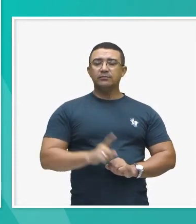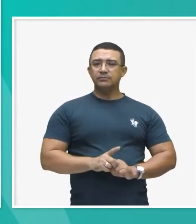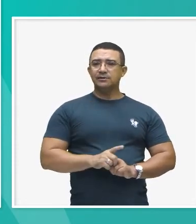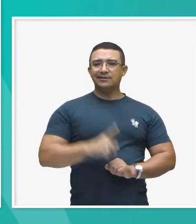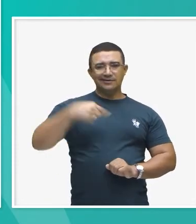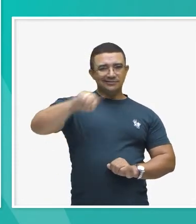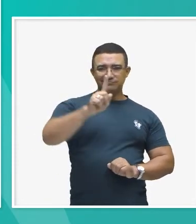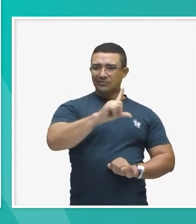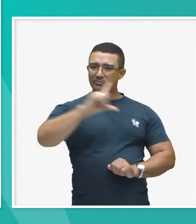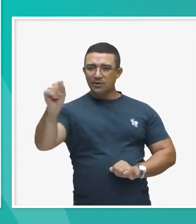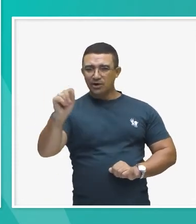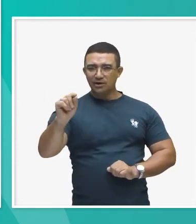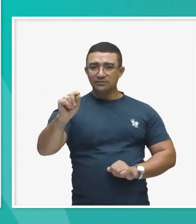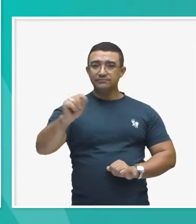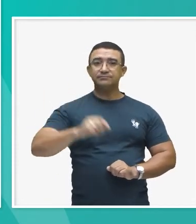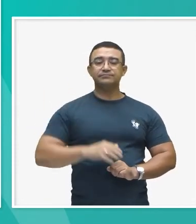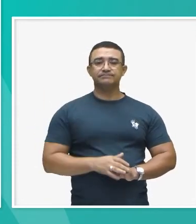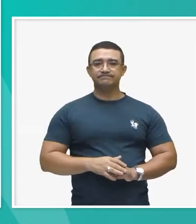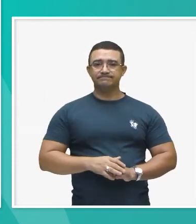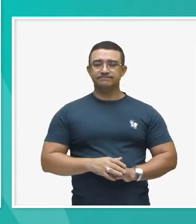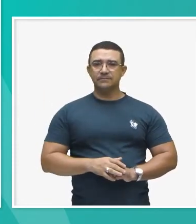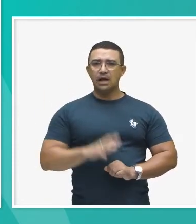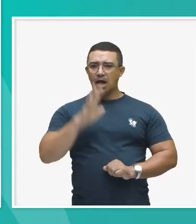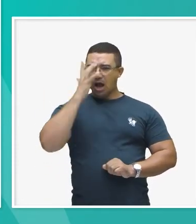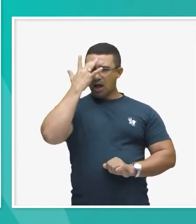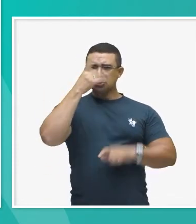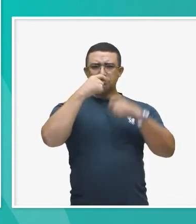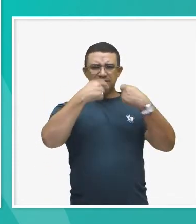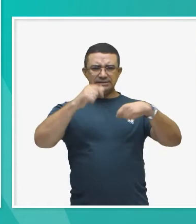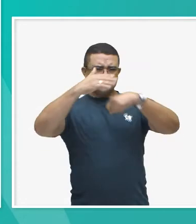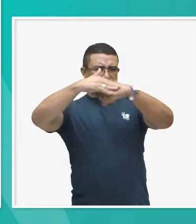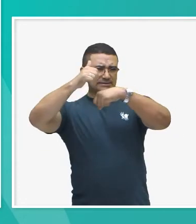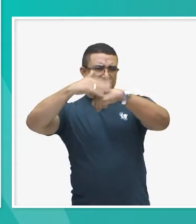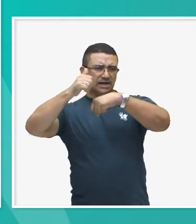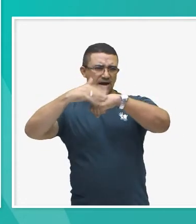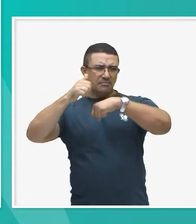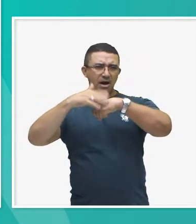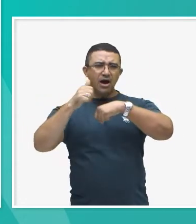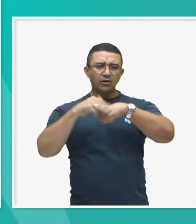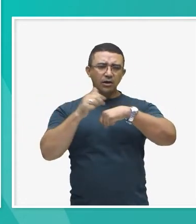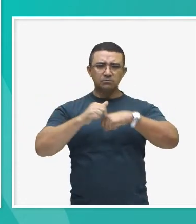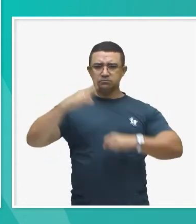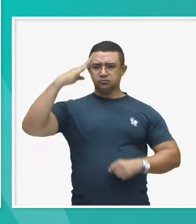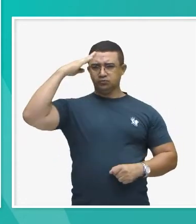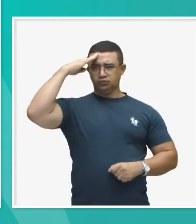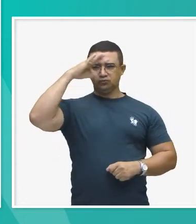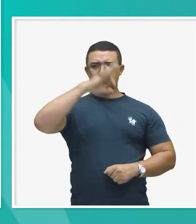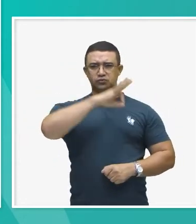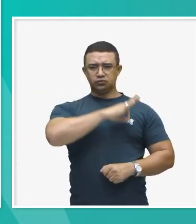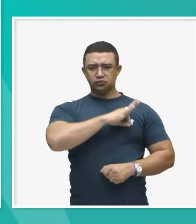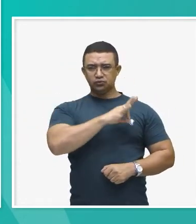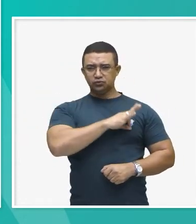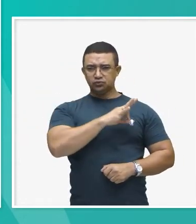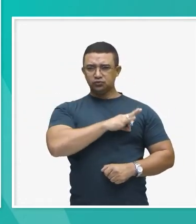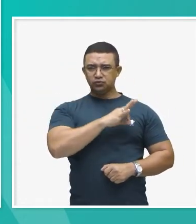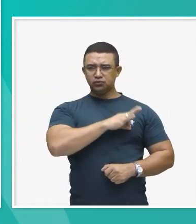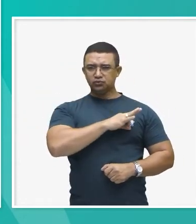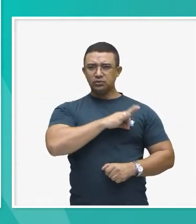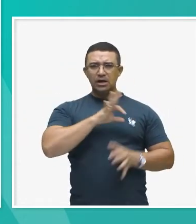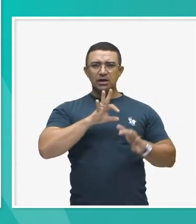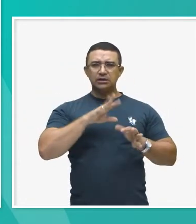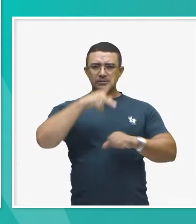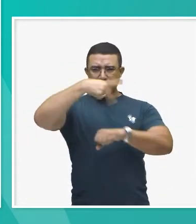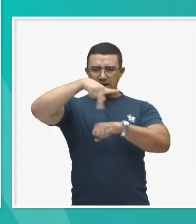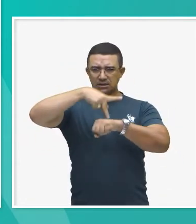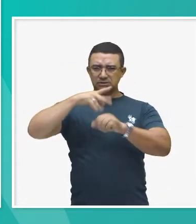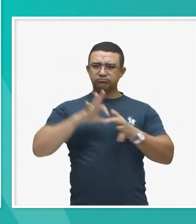não estão indo embora. Acho que devemos chamar as Forças Armadas das Nações Unidas. Olha